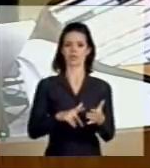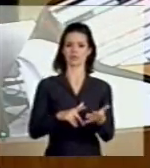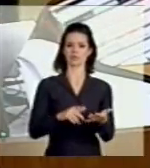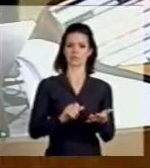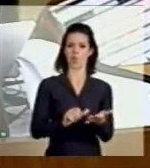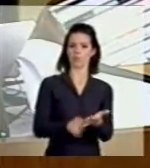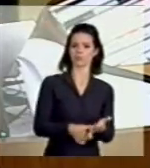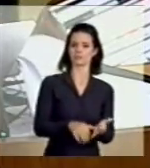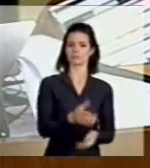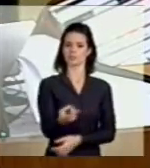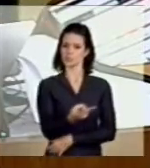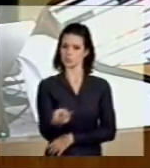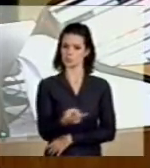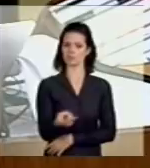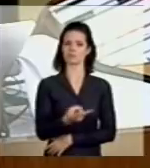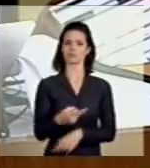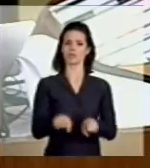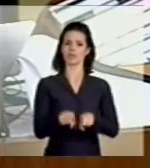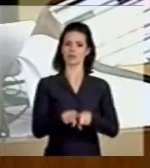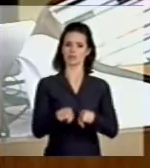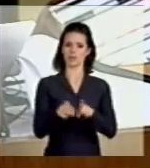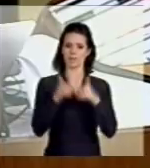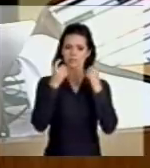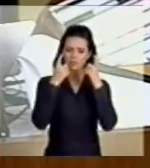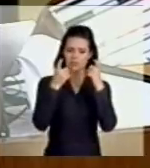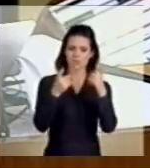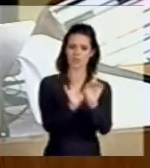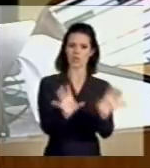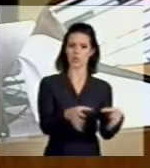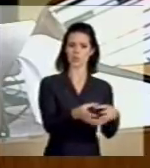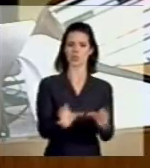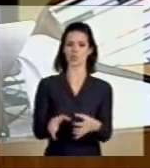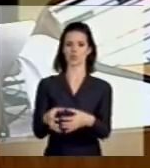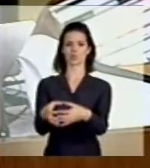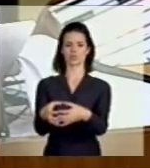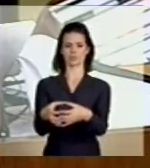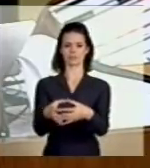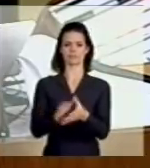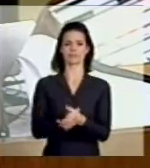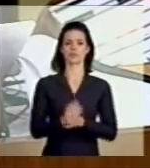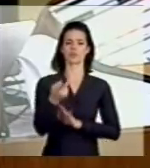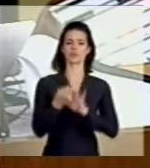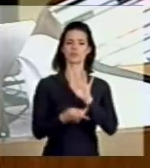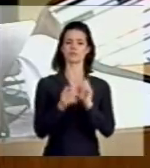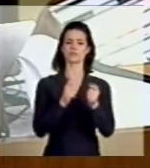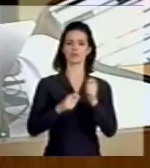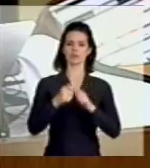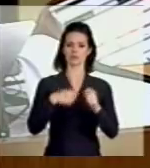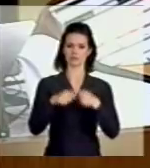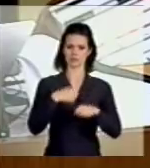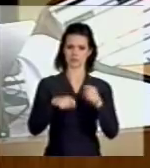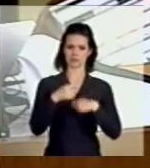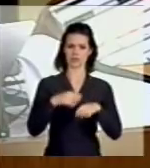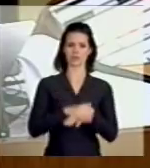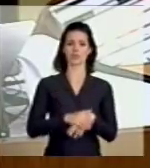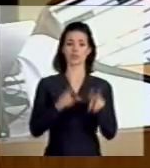e participação em ações coletivas relativas ao tema dos planos econômicos heterodoxos. A respeito desse